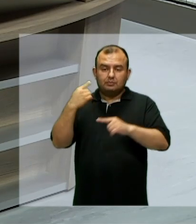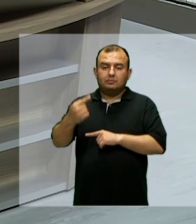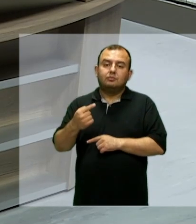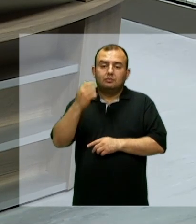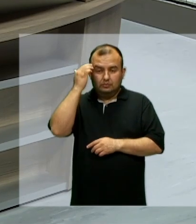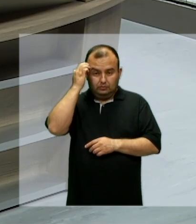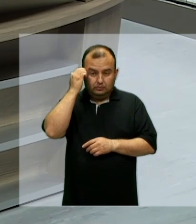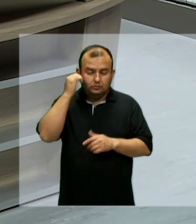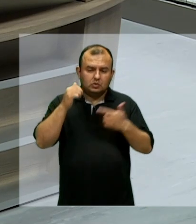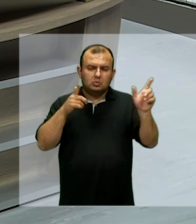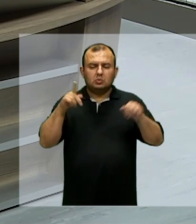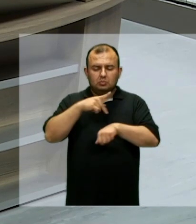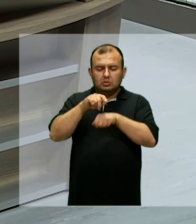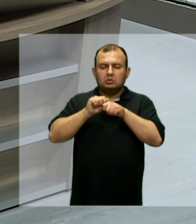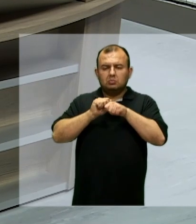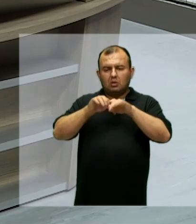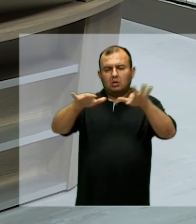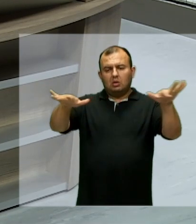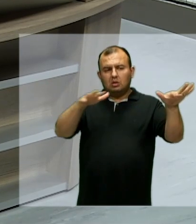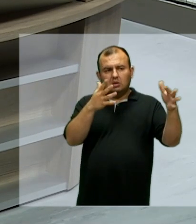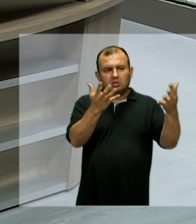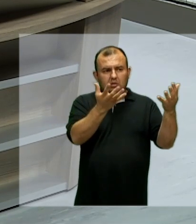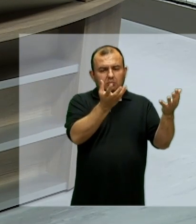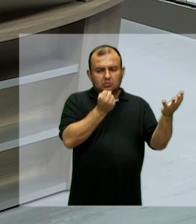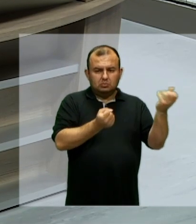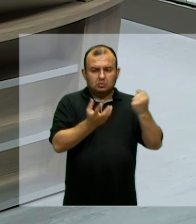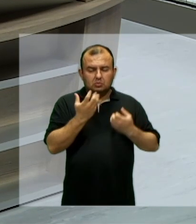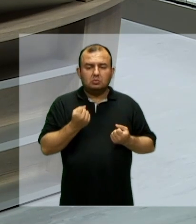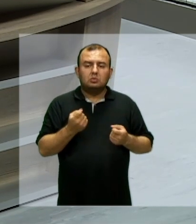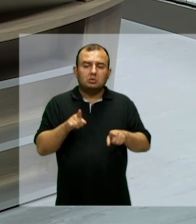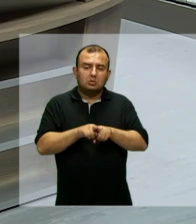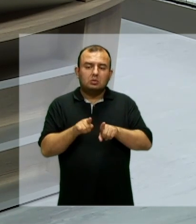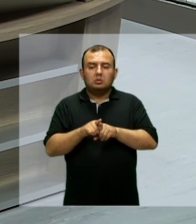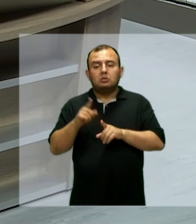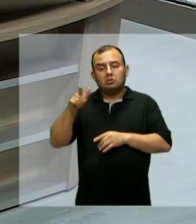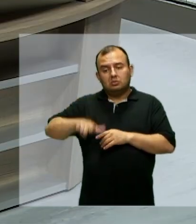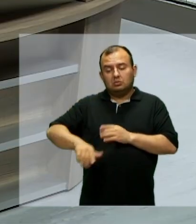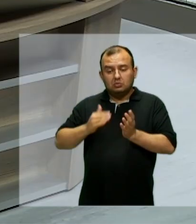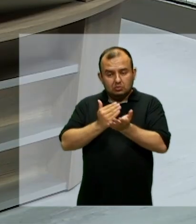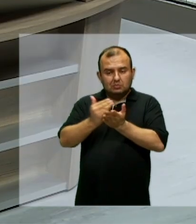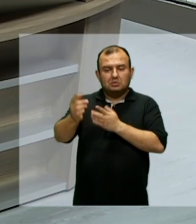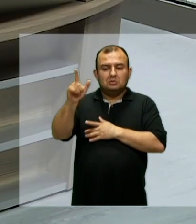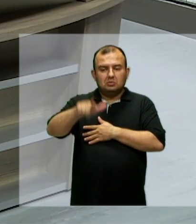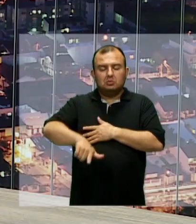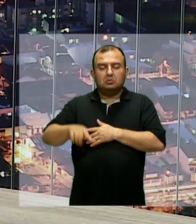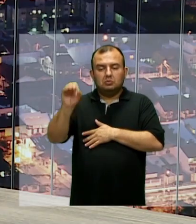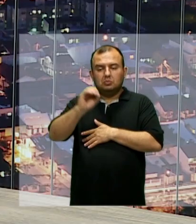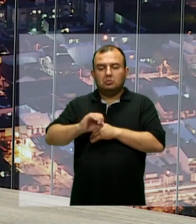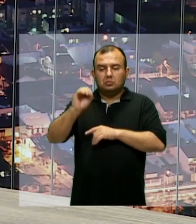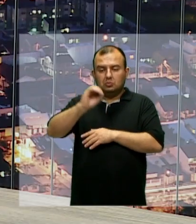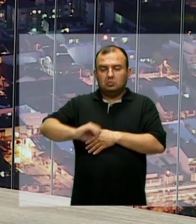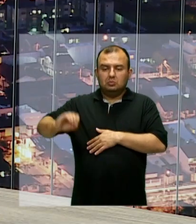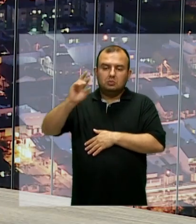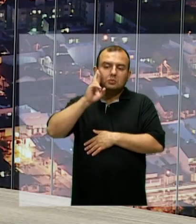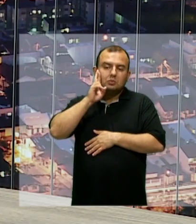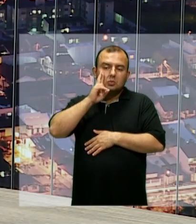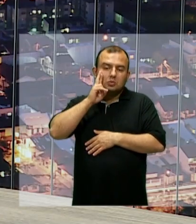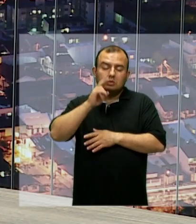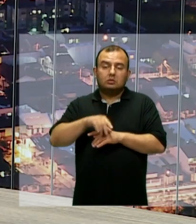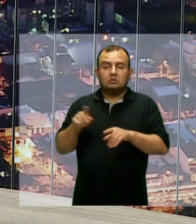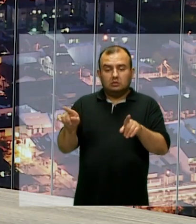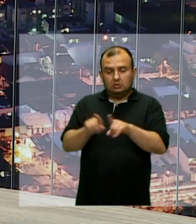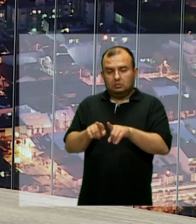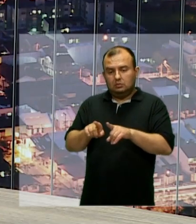né, para vários países do mundo, e aí estamos aí em pleno início de mais um Outubro Rosa. E, assim,